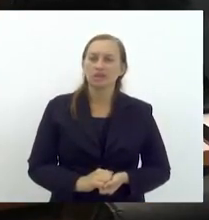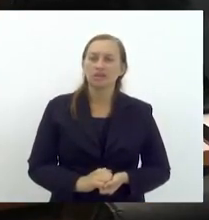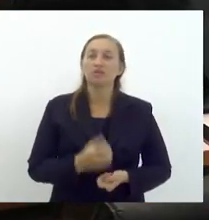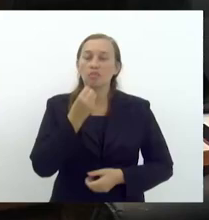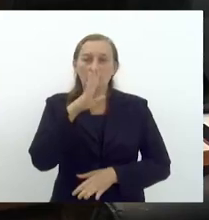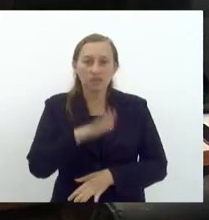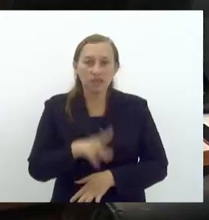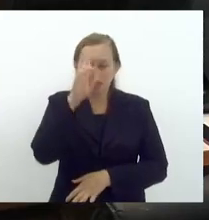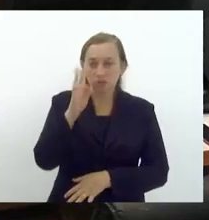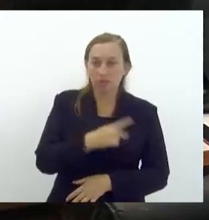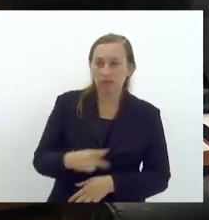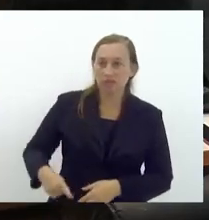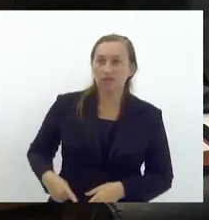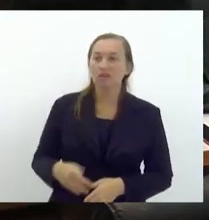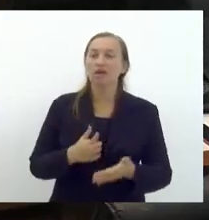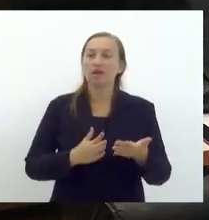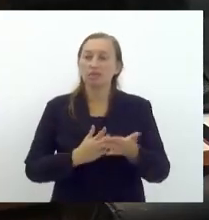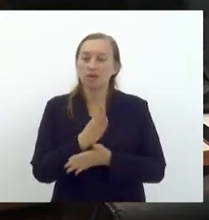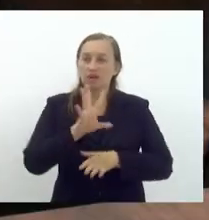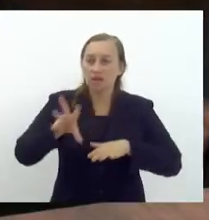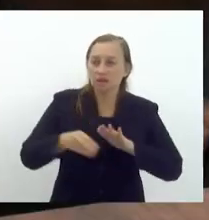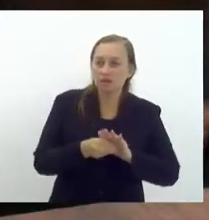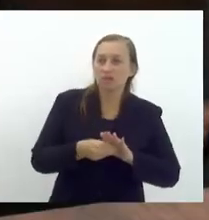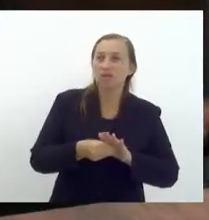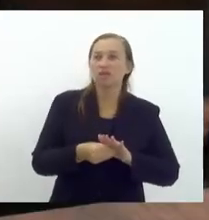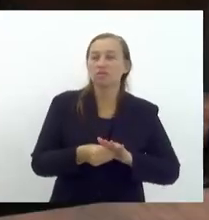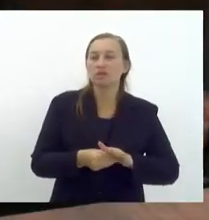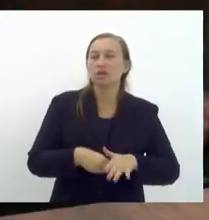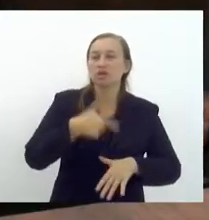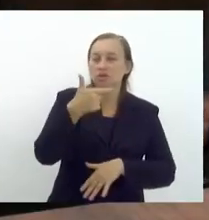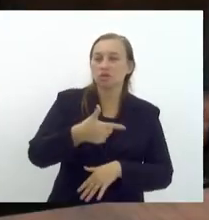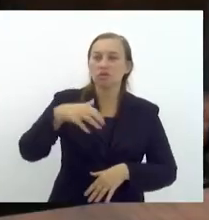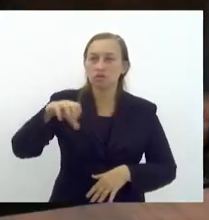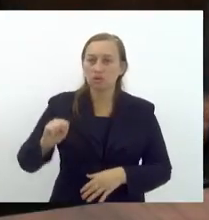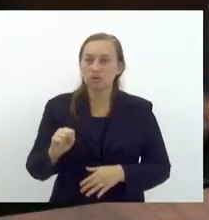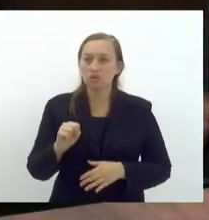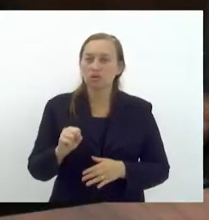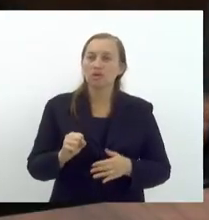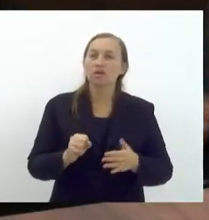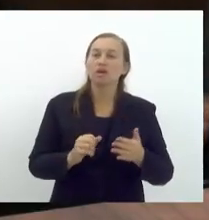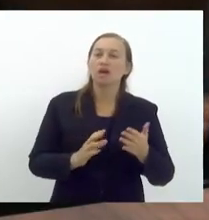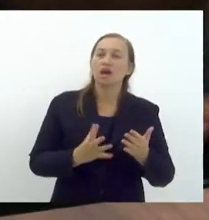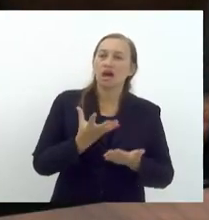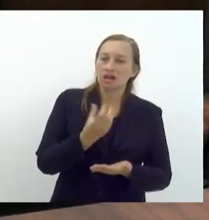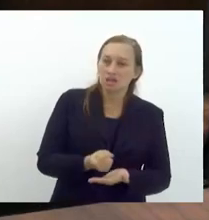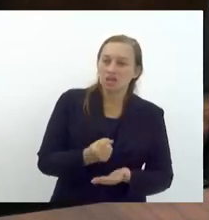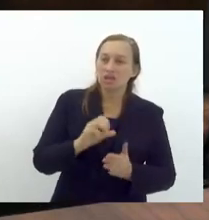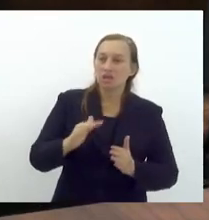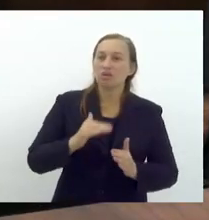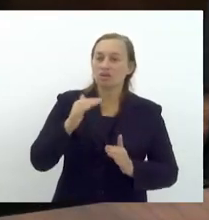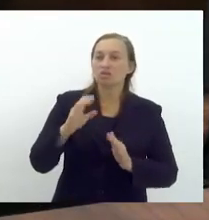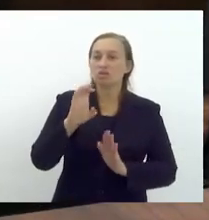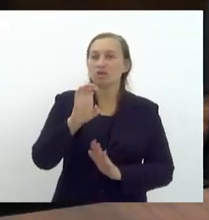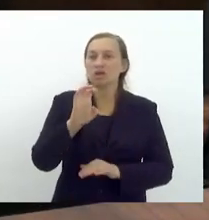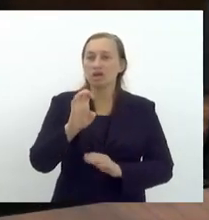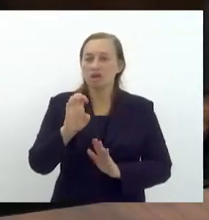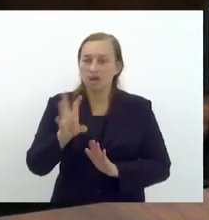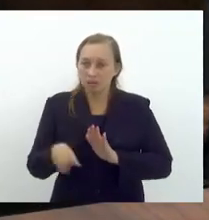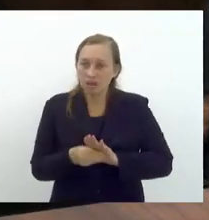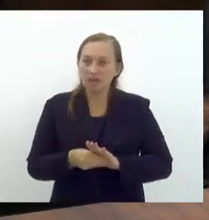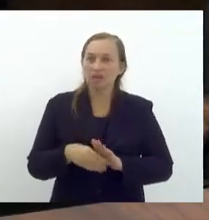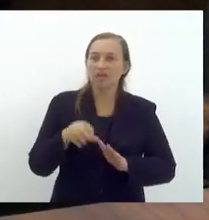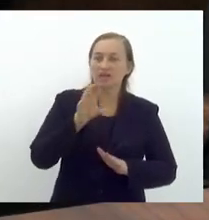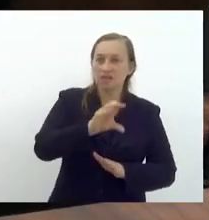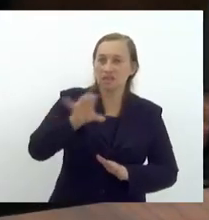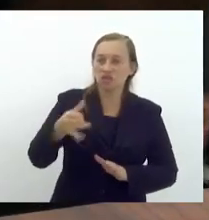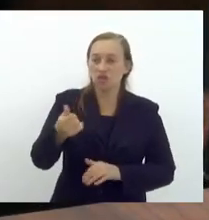Boa tarde senhor presidente favorável as emendas número 2 e 8 favorável como suplemento da ccj a emenda de número